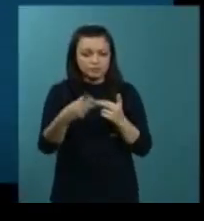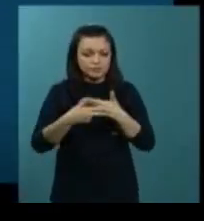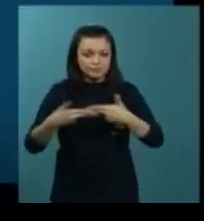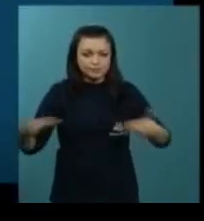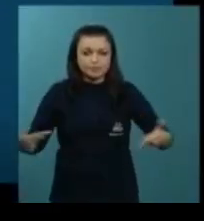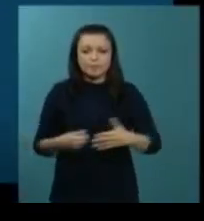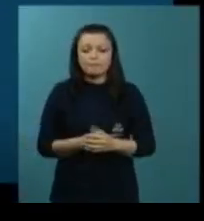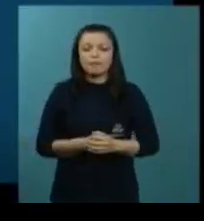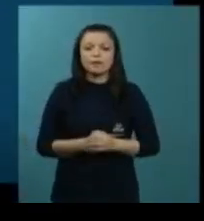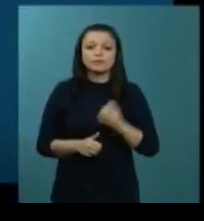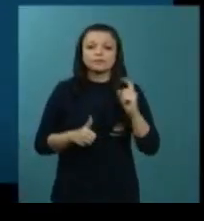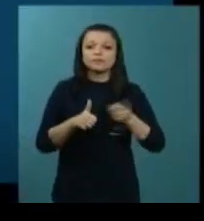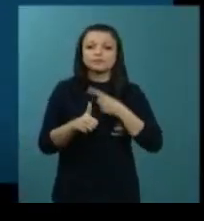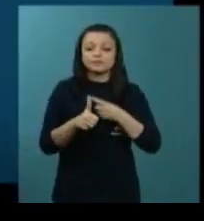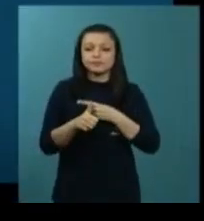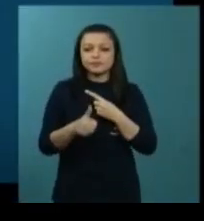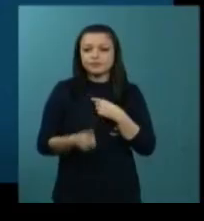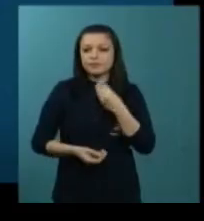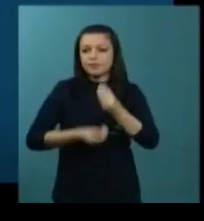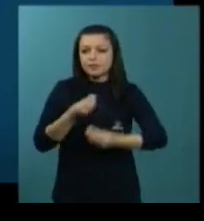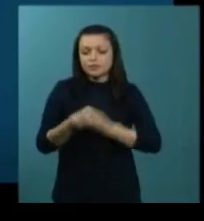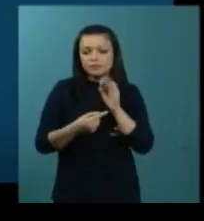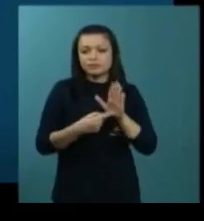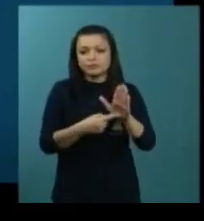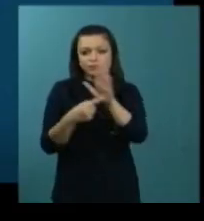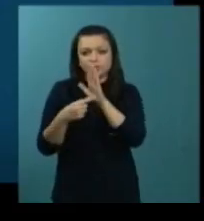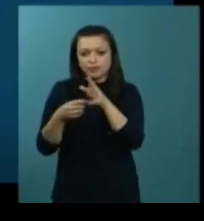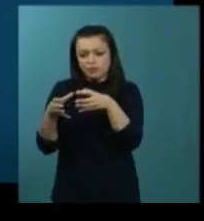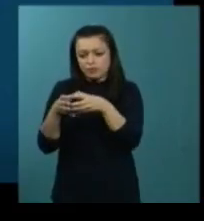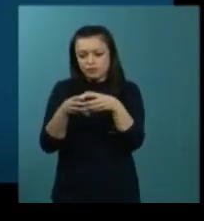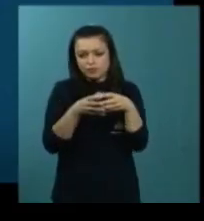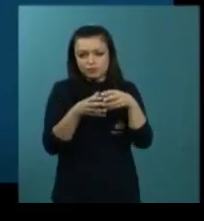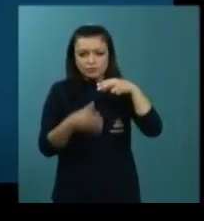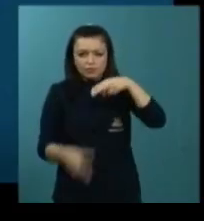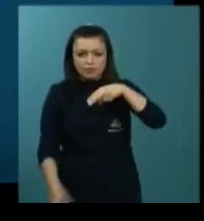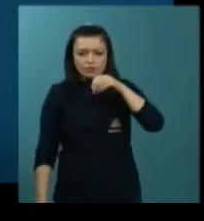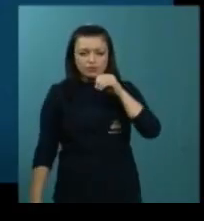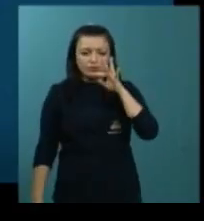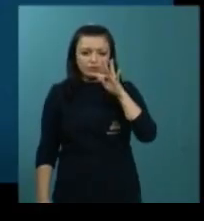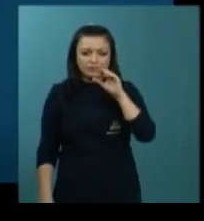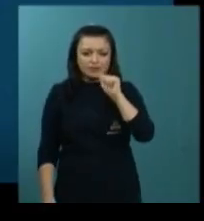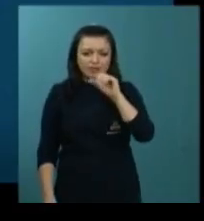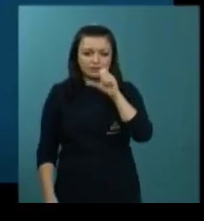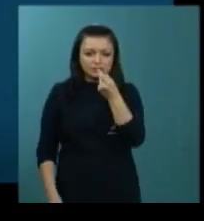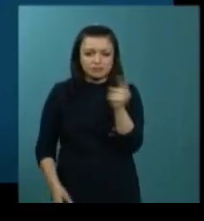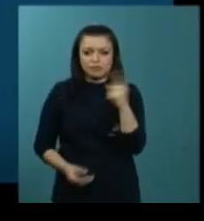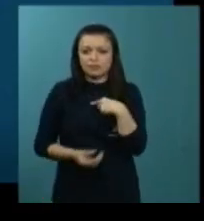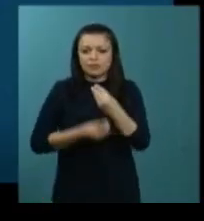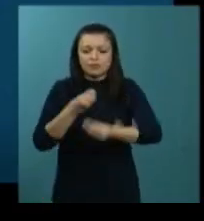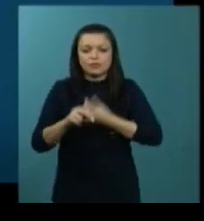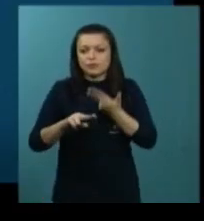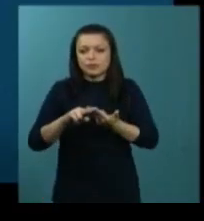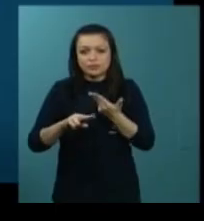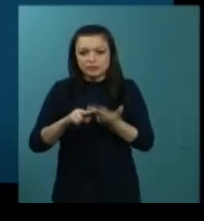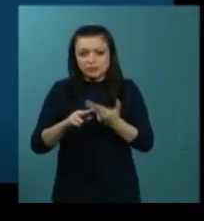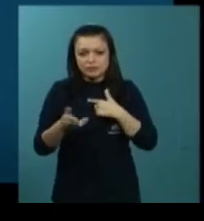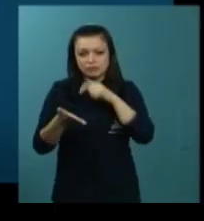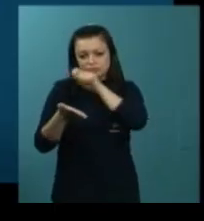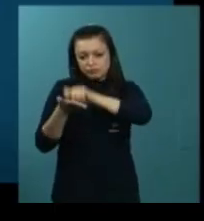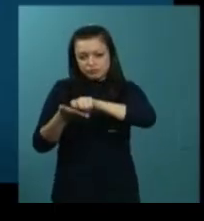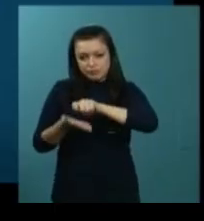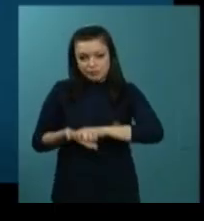Como é que se representa um conjunto? A notação usual consiste